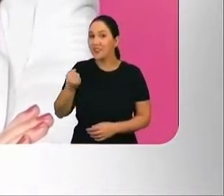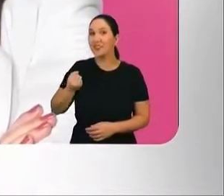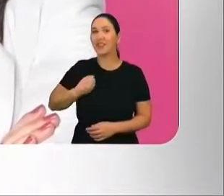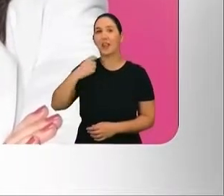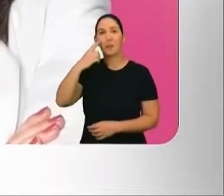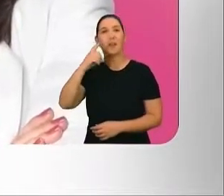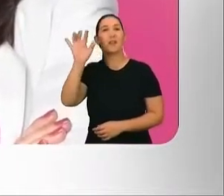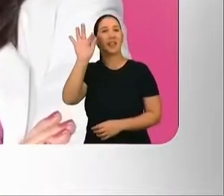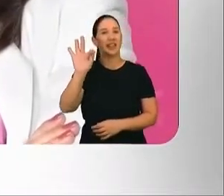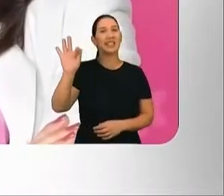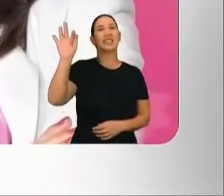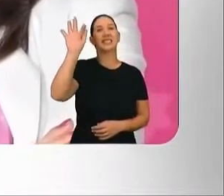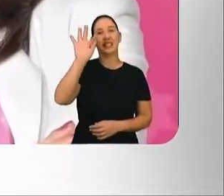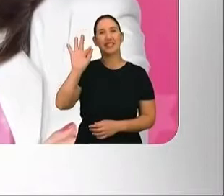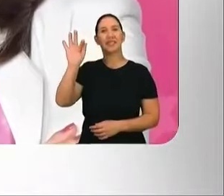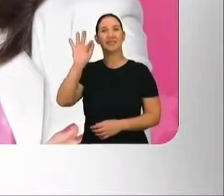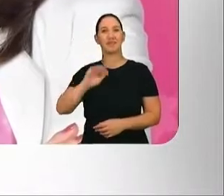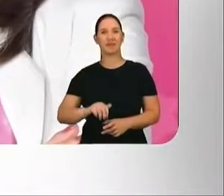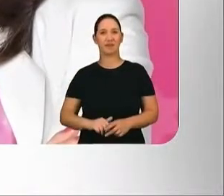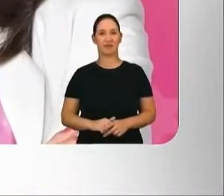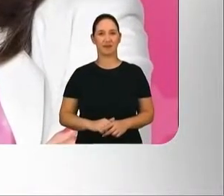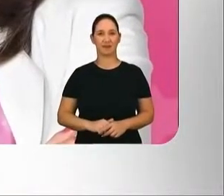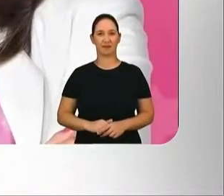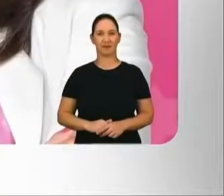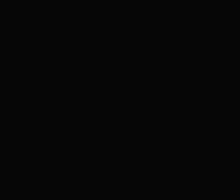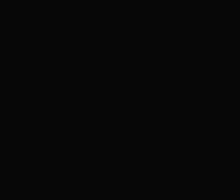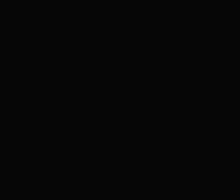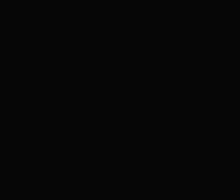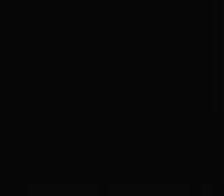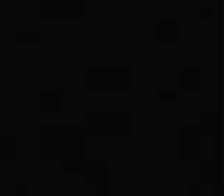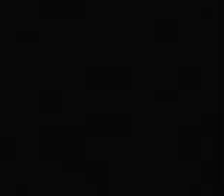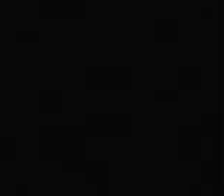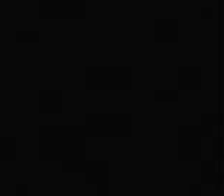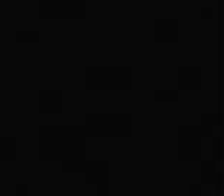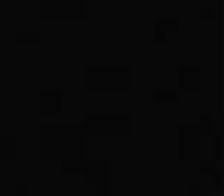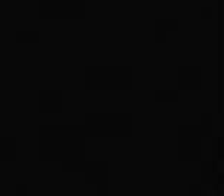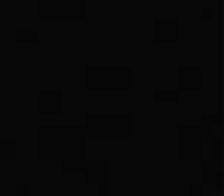Abreu, 1919, deputada federal.